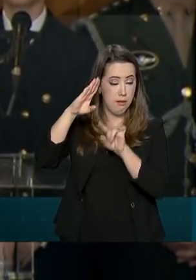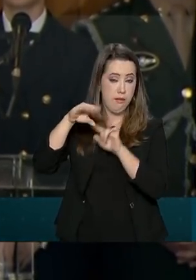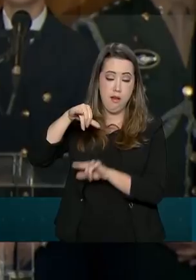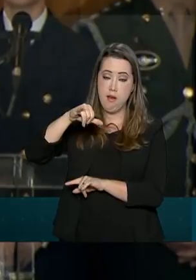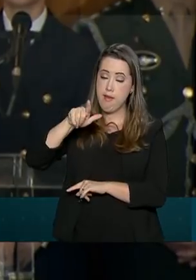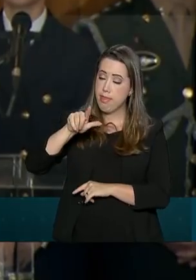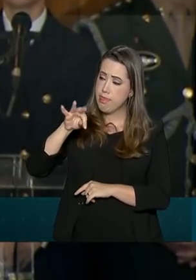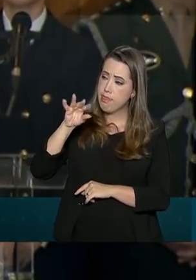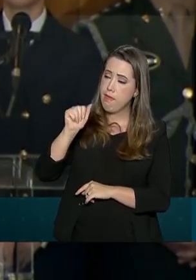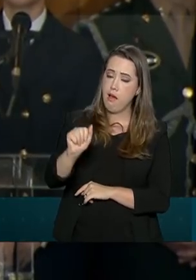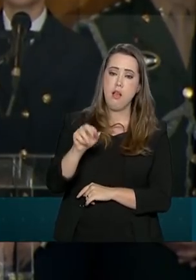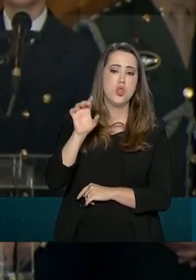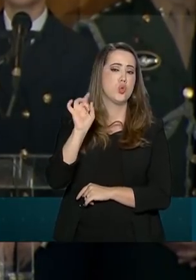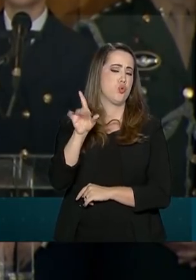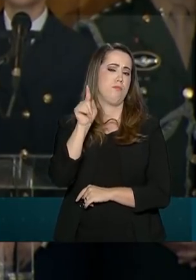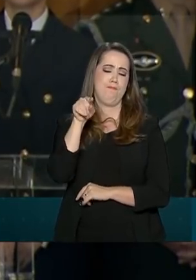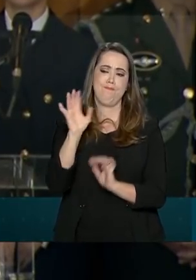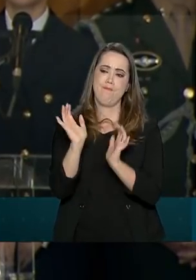sacrificados.